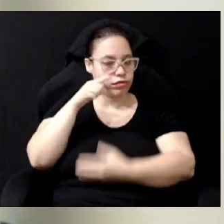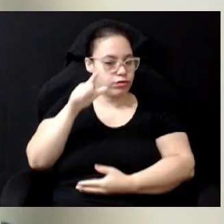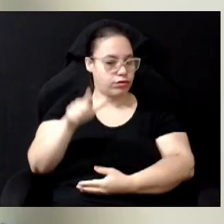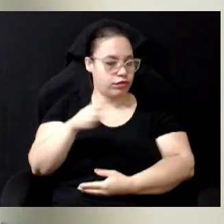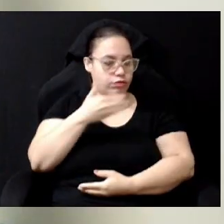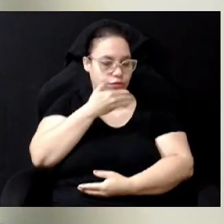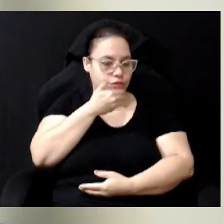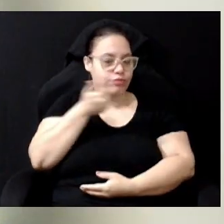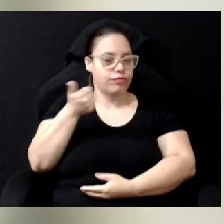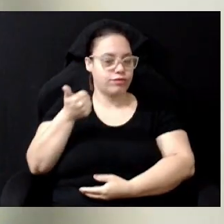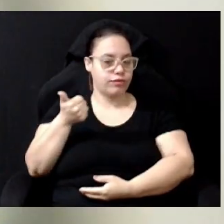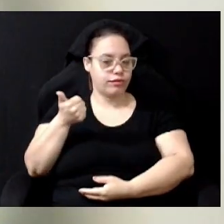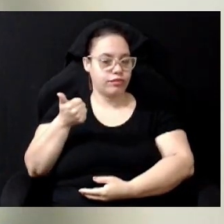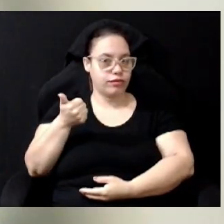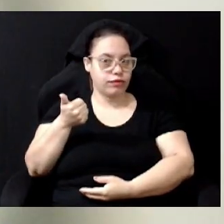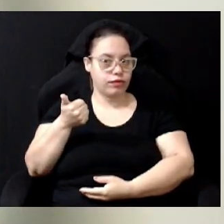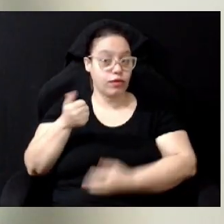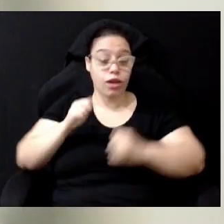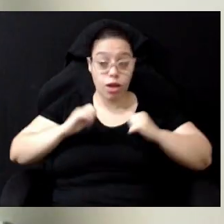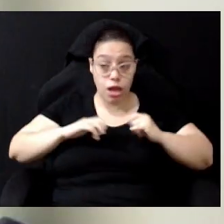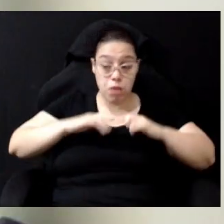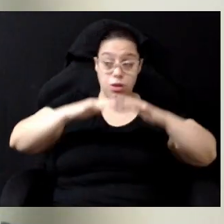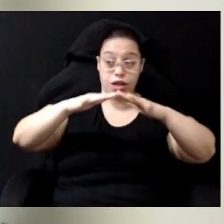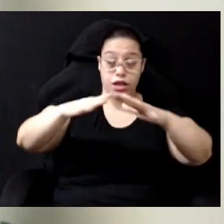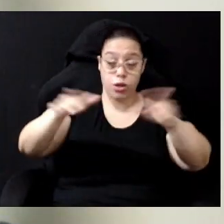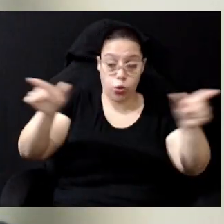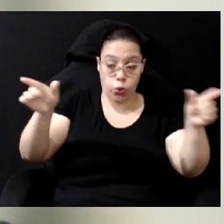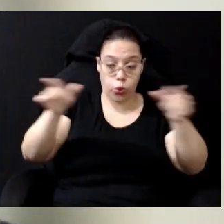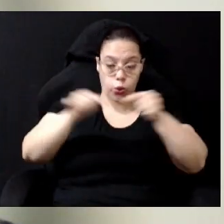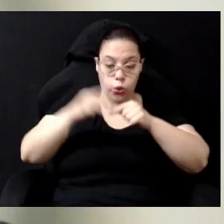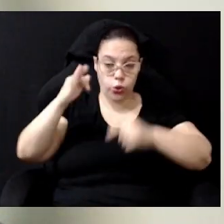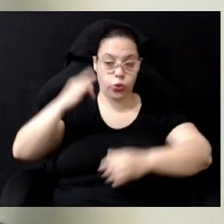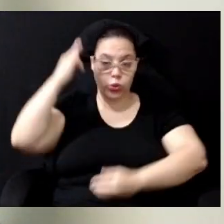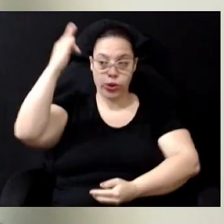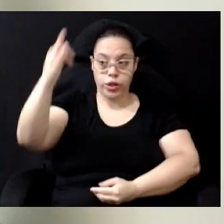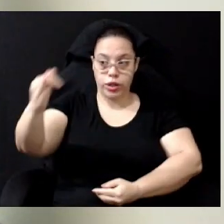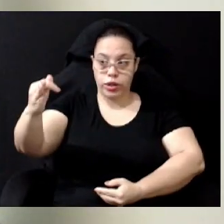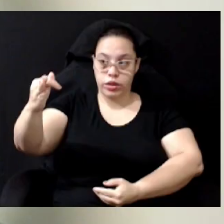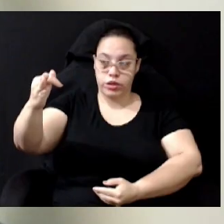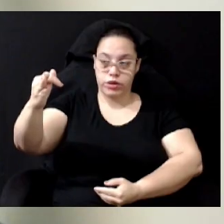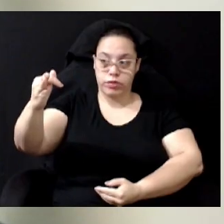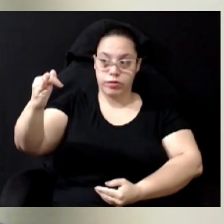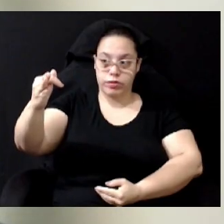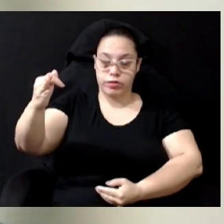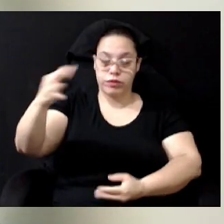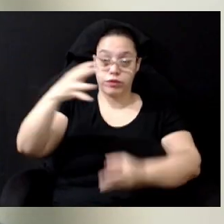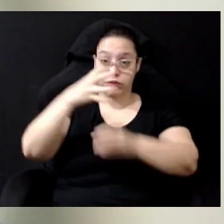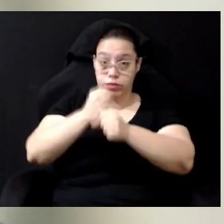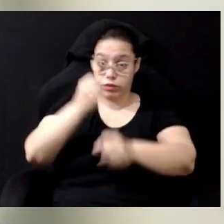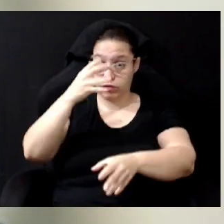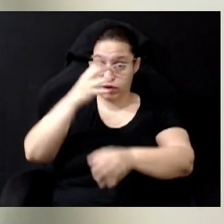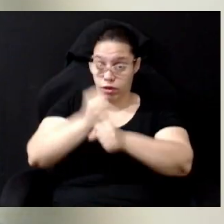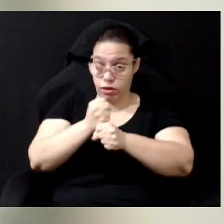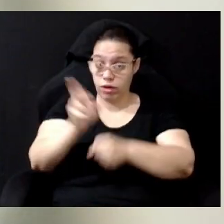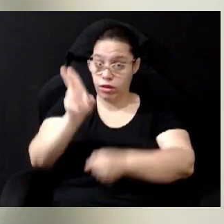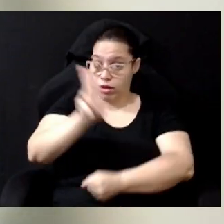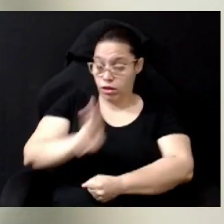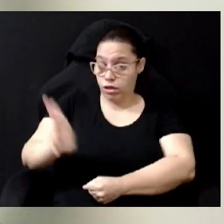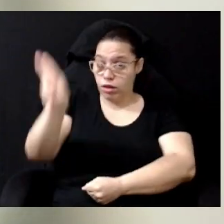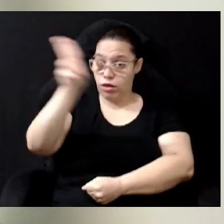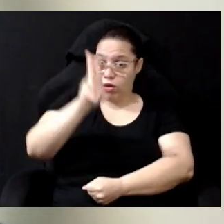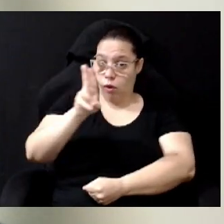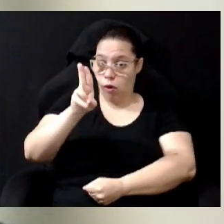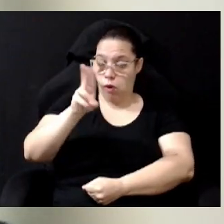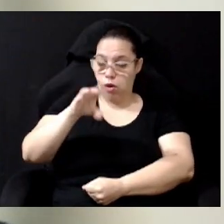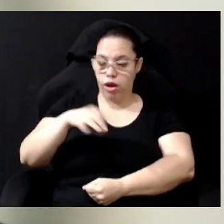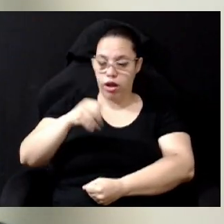conseguem melhorar a sua emissão e futuramente isso vai ser uma contabilidade que pode ser usada